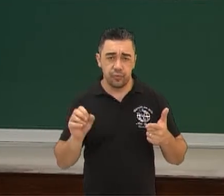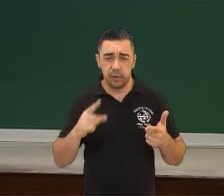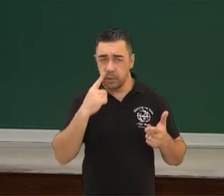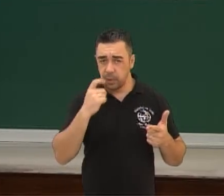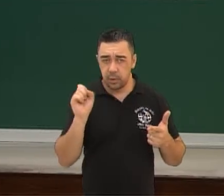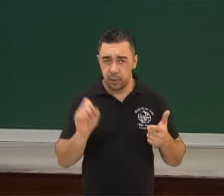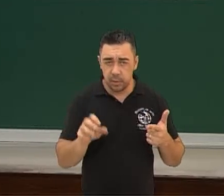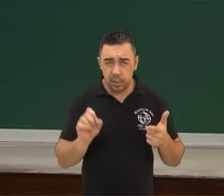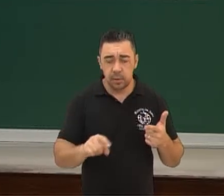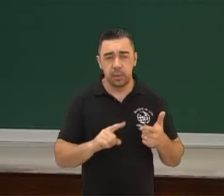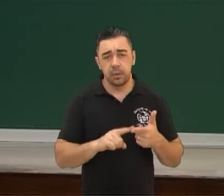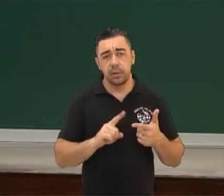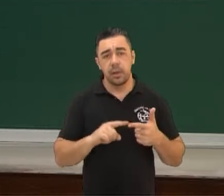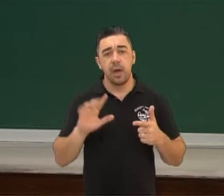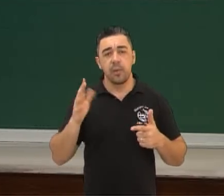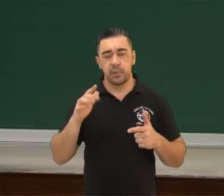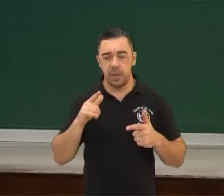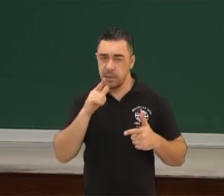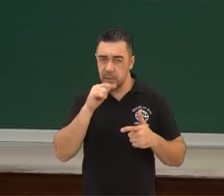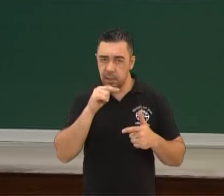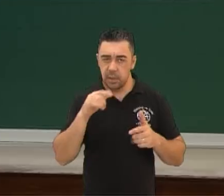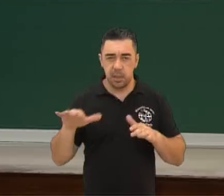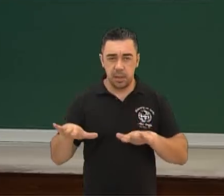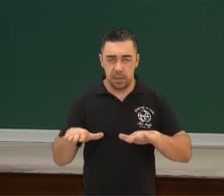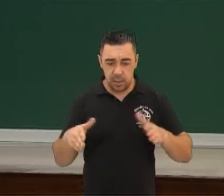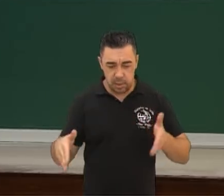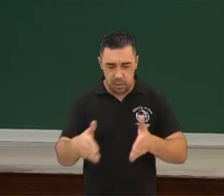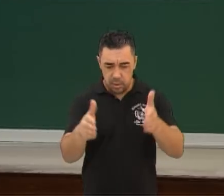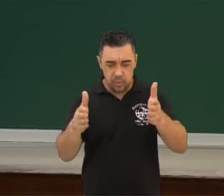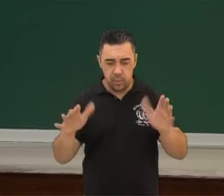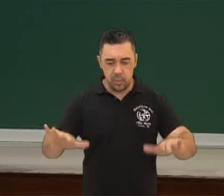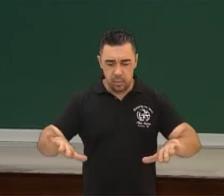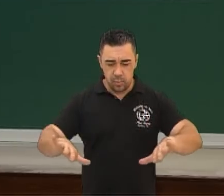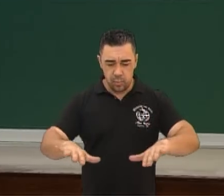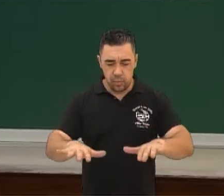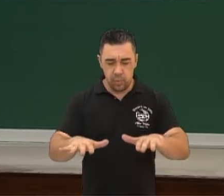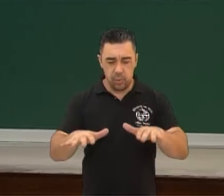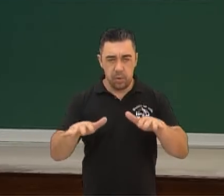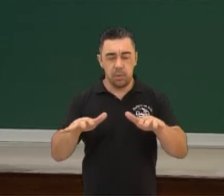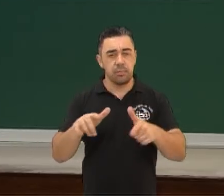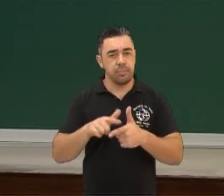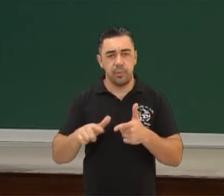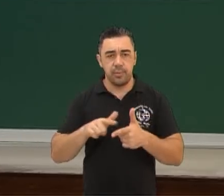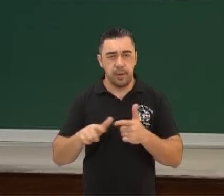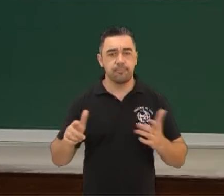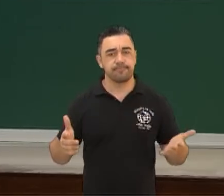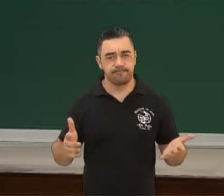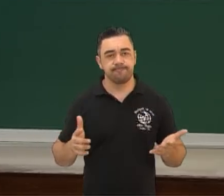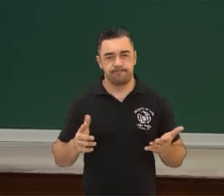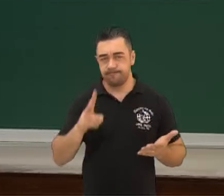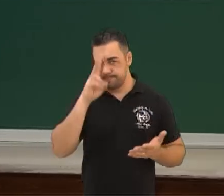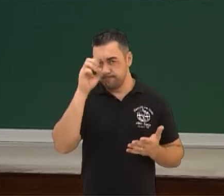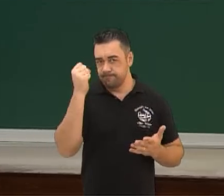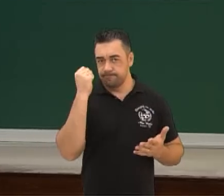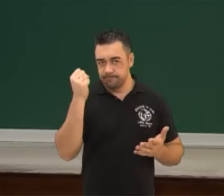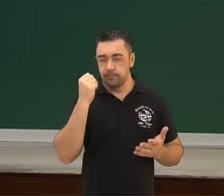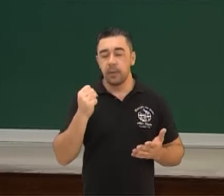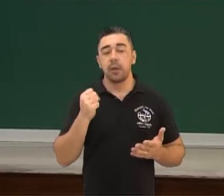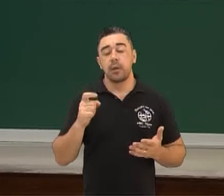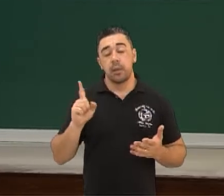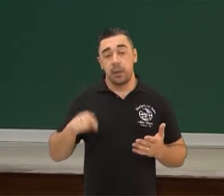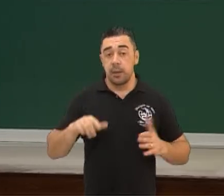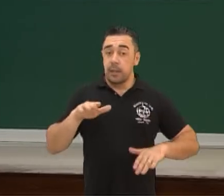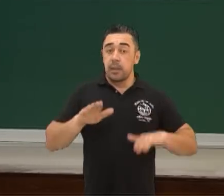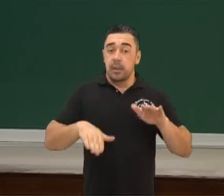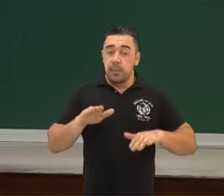ali e a profundidade do rio ela vai diminuir. Então, é um problema também, né, bem grande. Por quê? Porque dependendo, né,